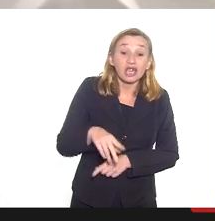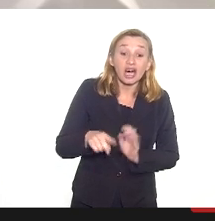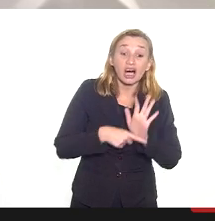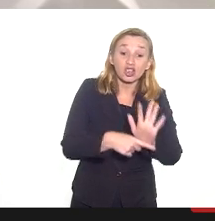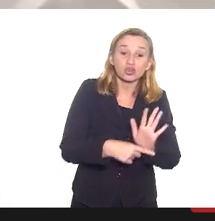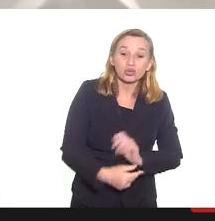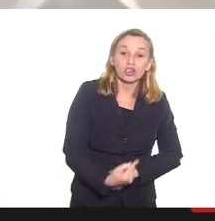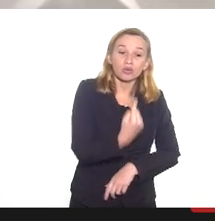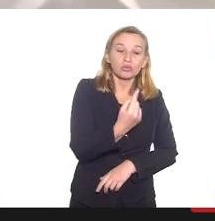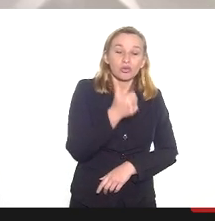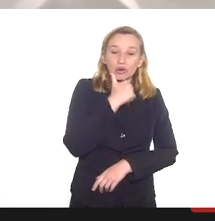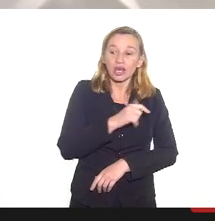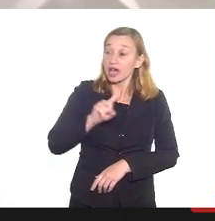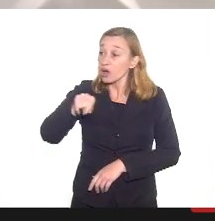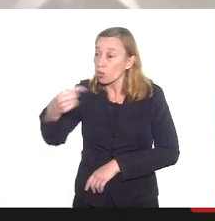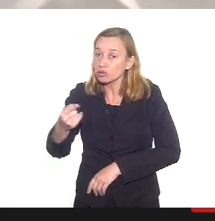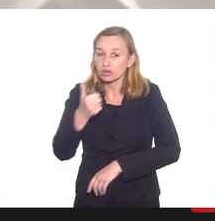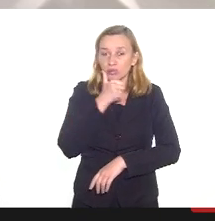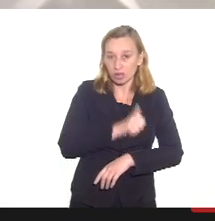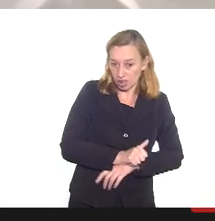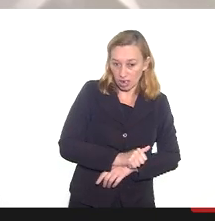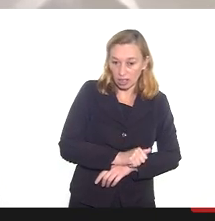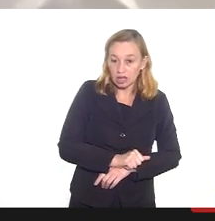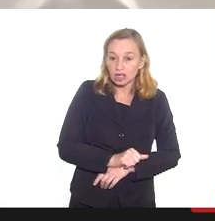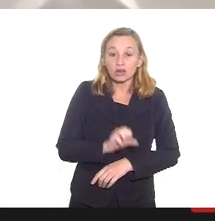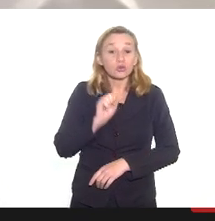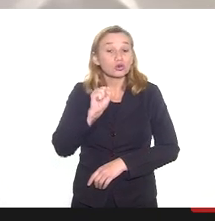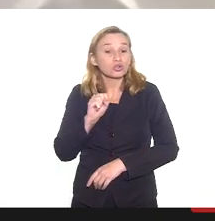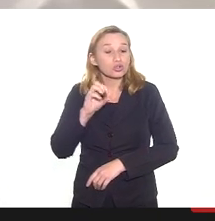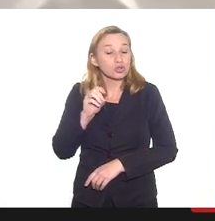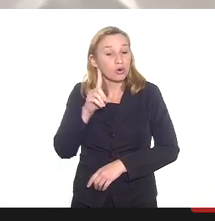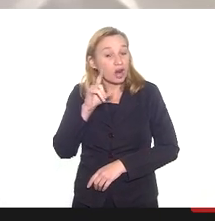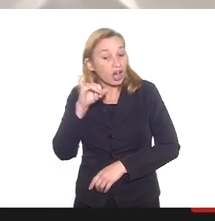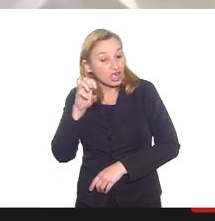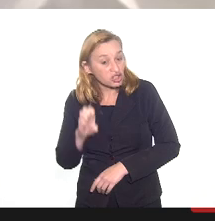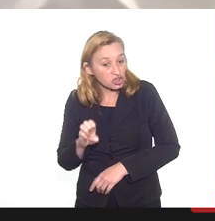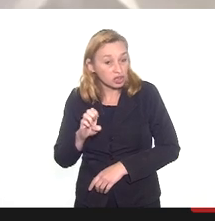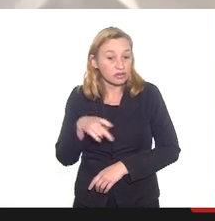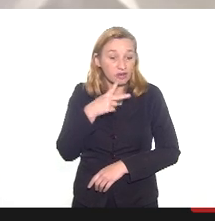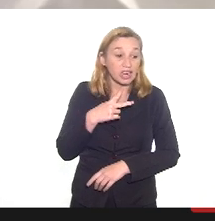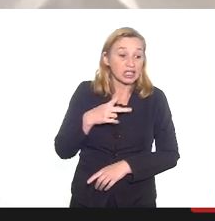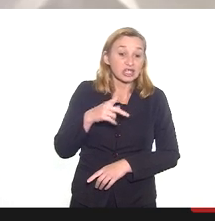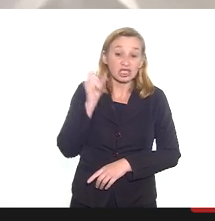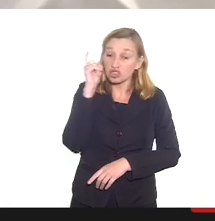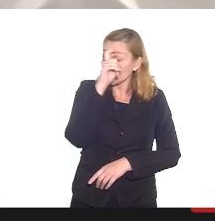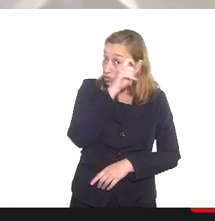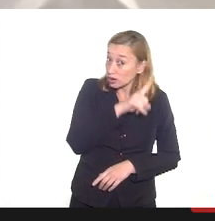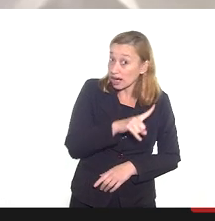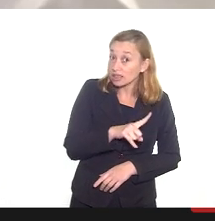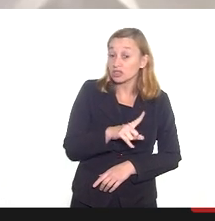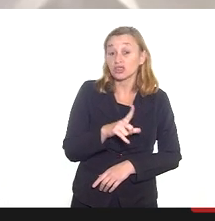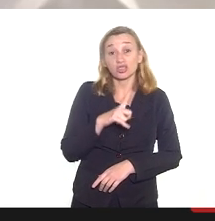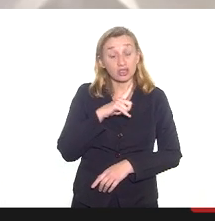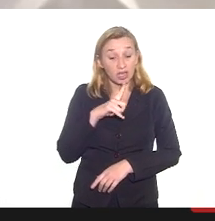é sempre uma outra mulher. E quando Solange fala das dificuldades que são trazidas, né, tudo isso